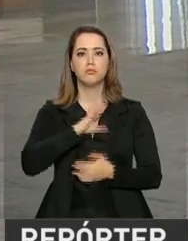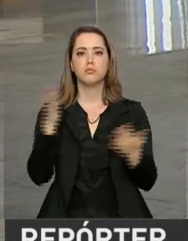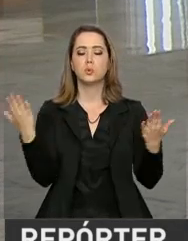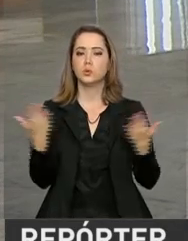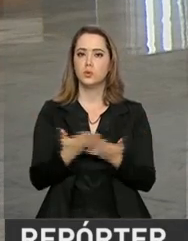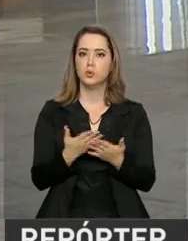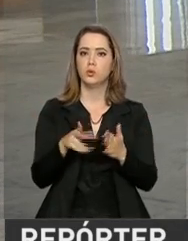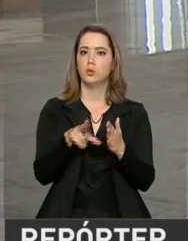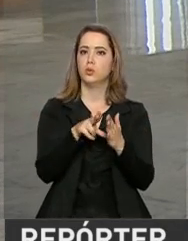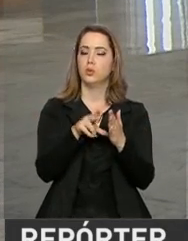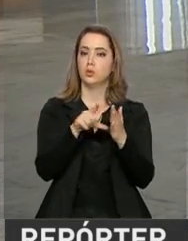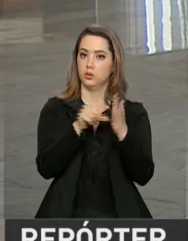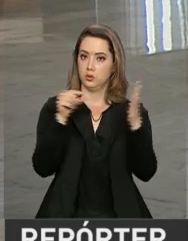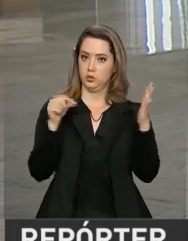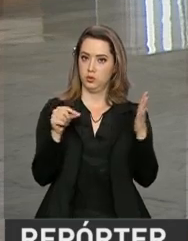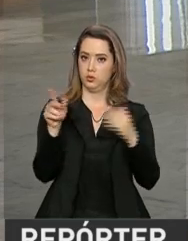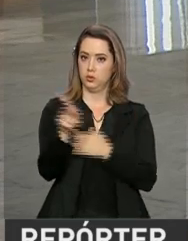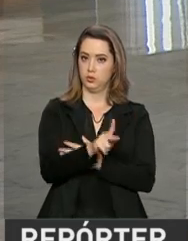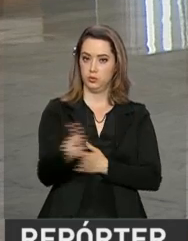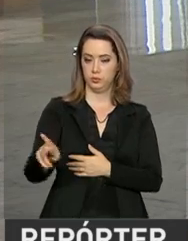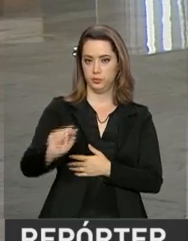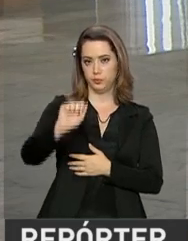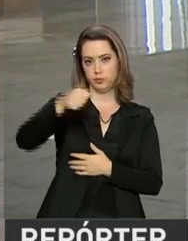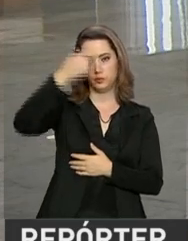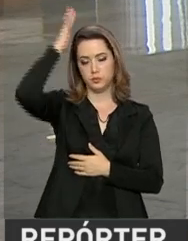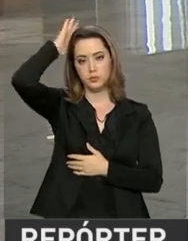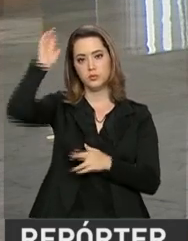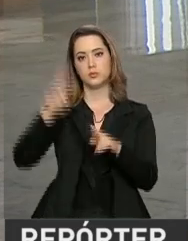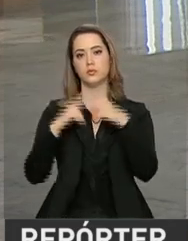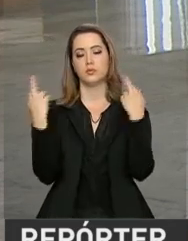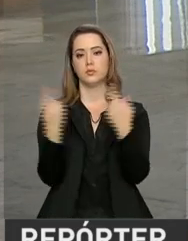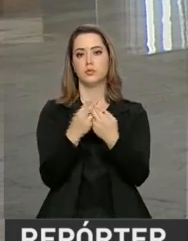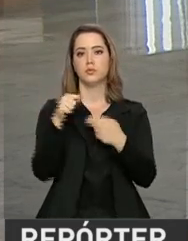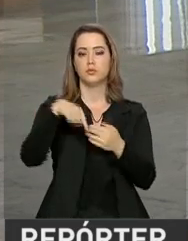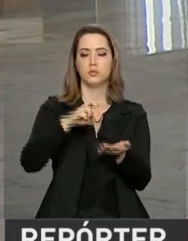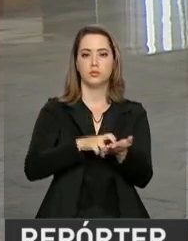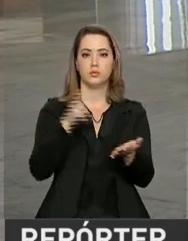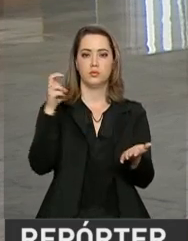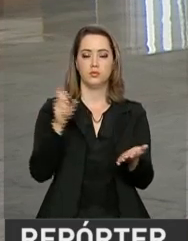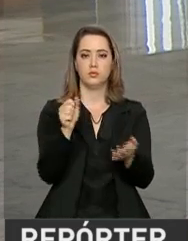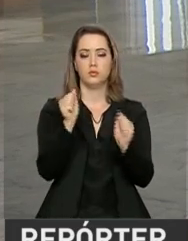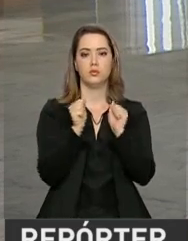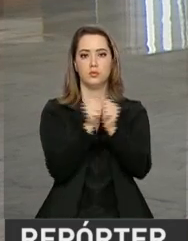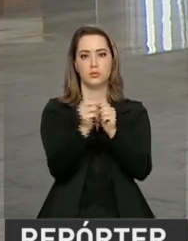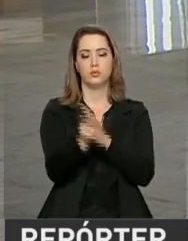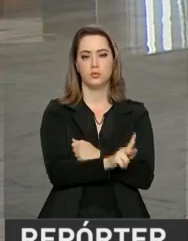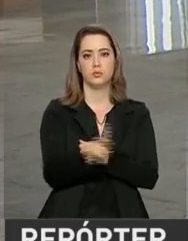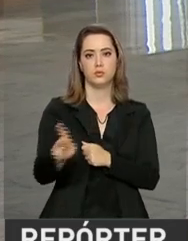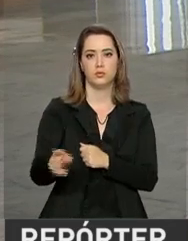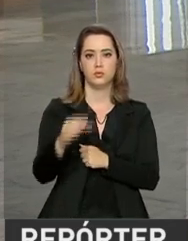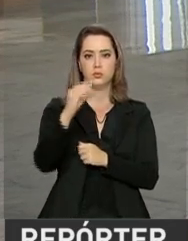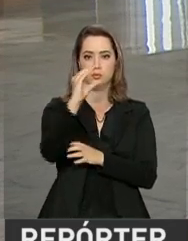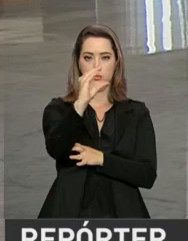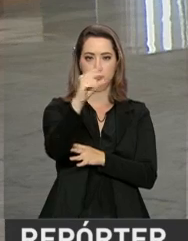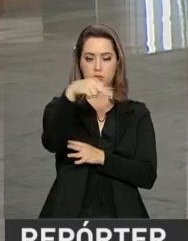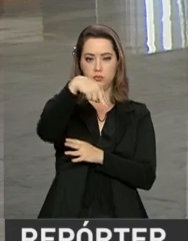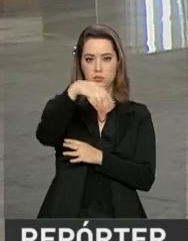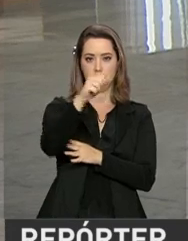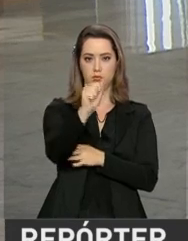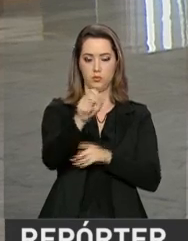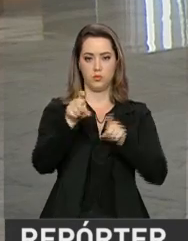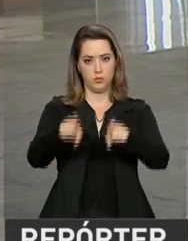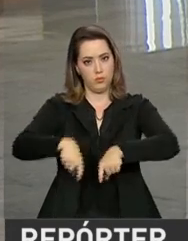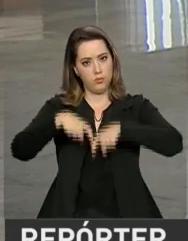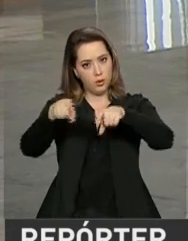presidente em exercício Michel Temer se reúne agora pela manhã com o presidente da CNA Confederação Nacional da Agricultura e Pecuária do